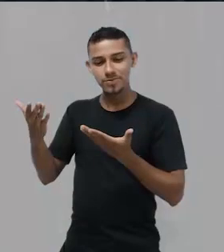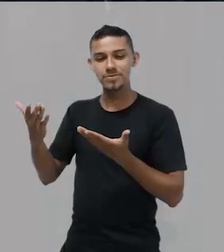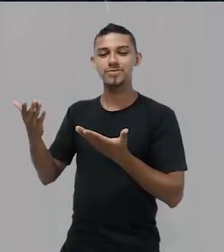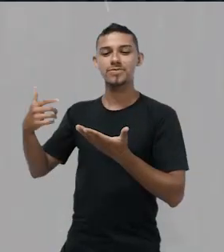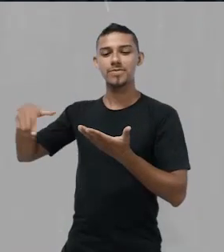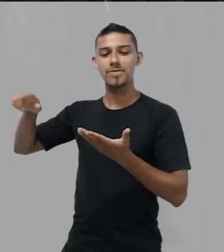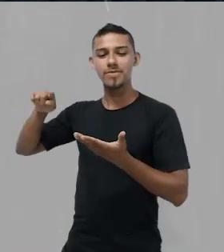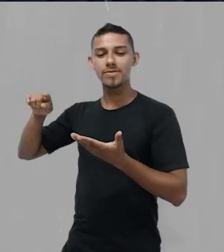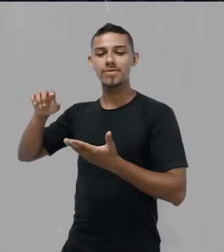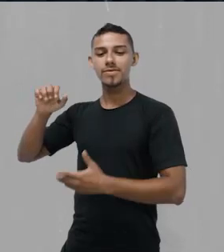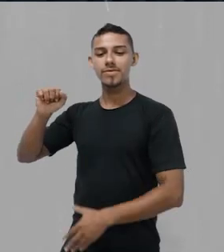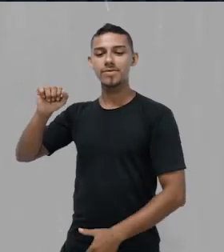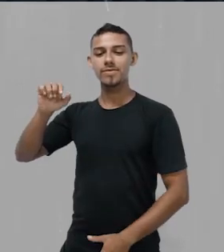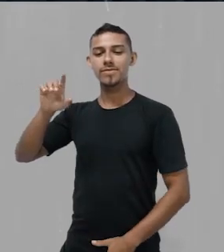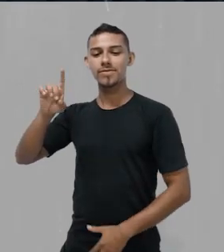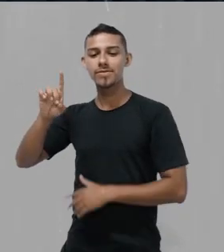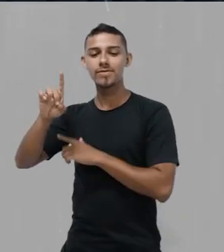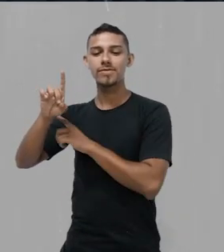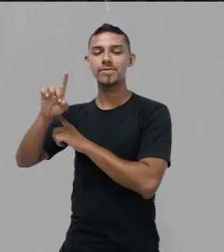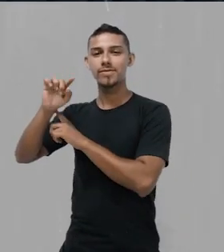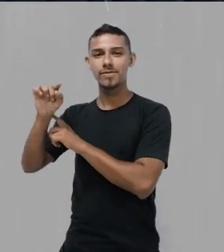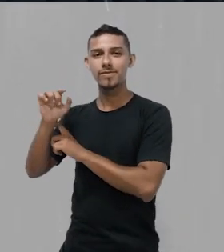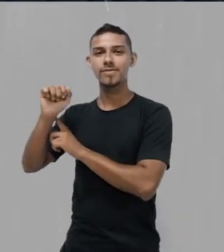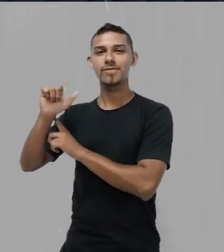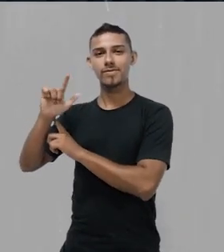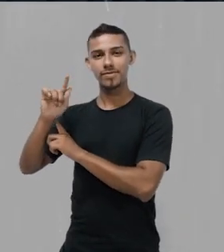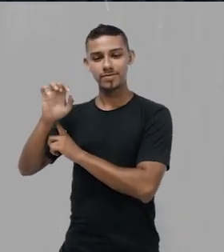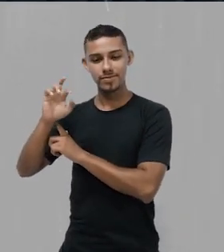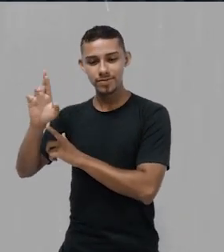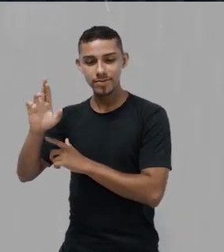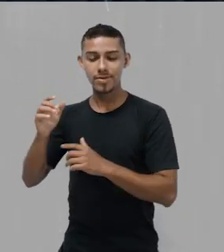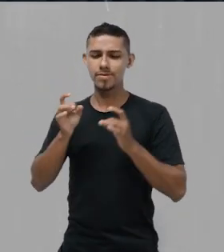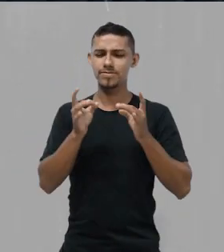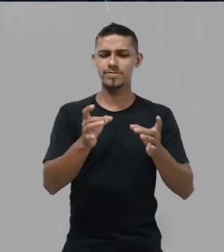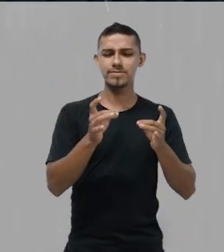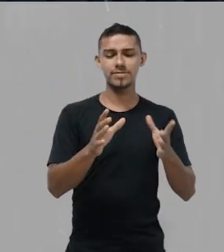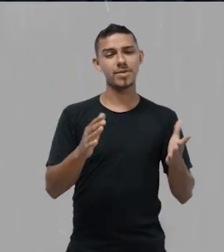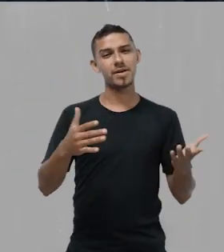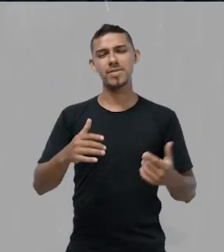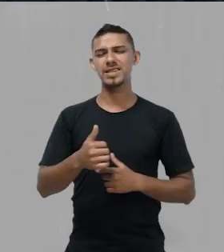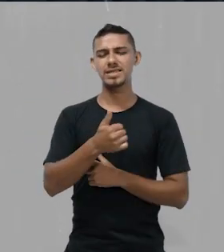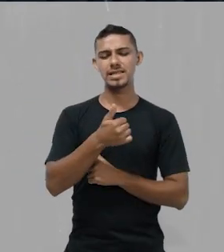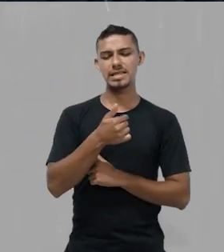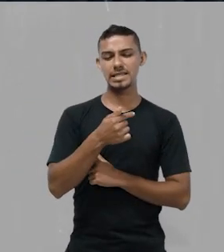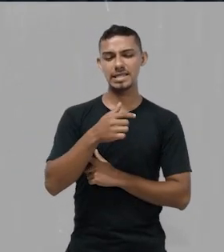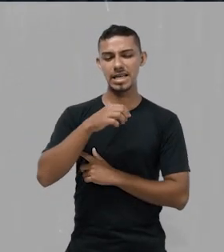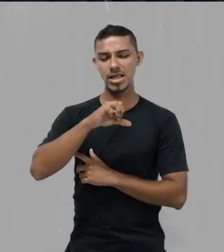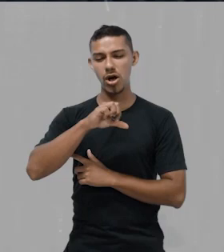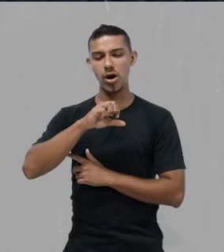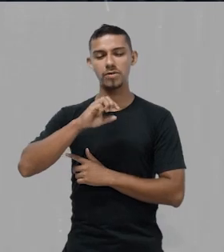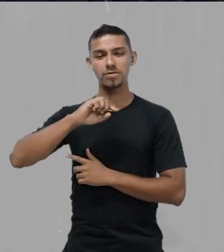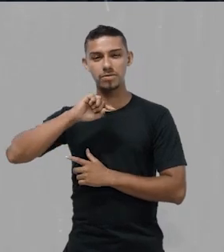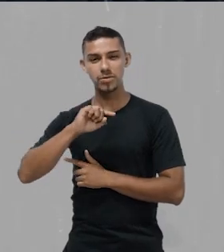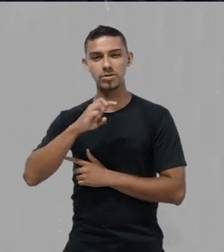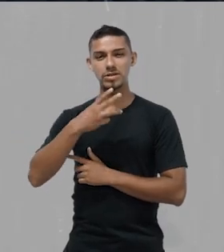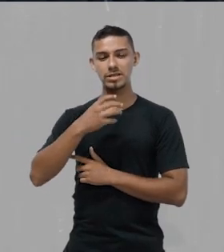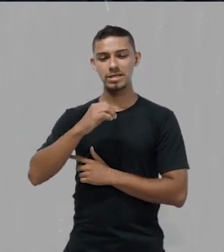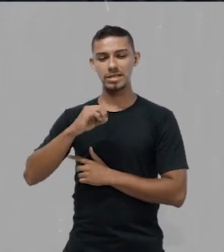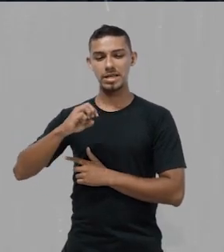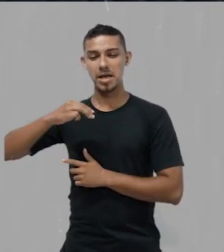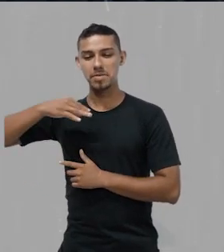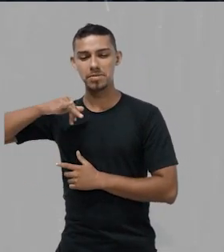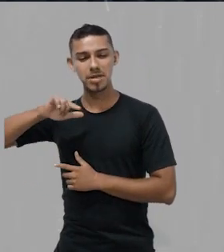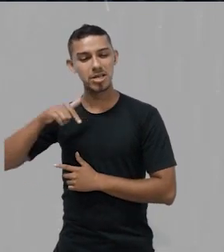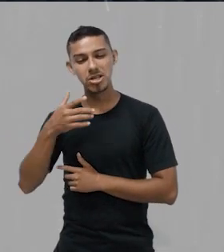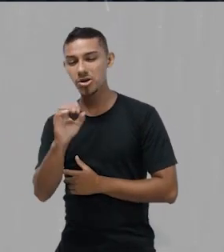negra, que foi vendido por uma bagatela de 179 milhões de dólares. A gente começa falando desse tipo